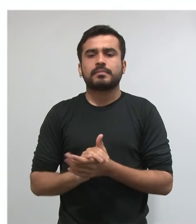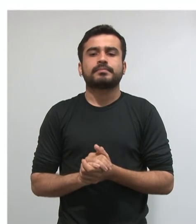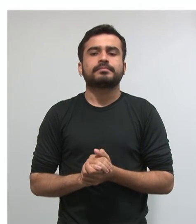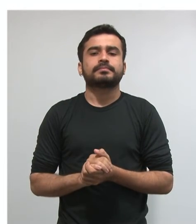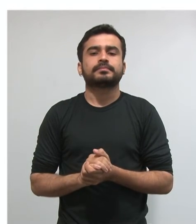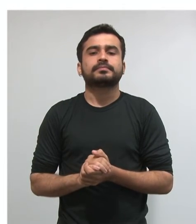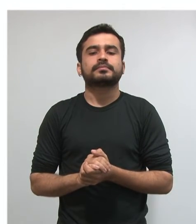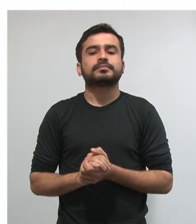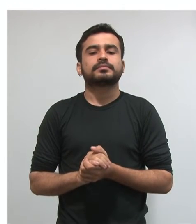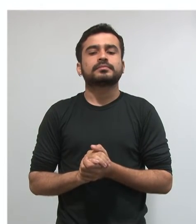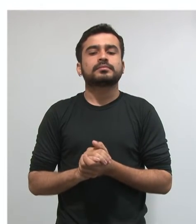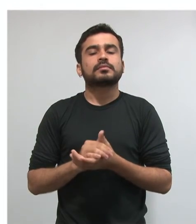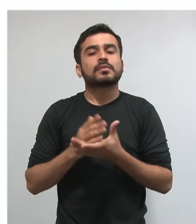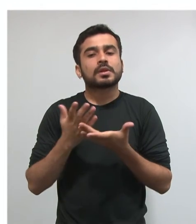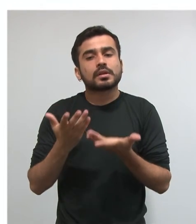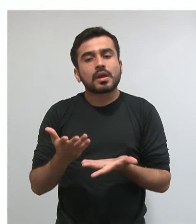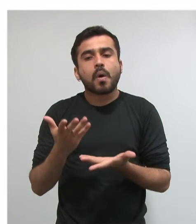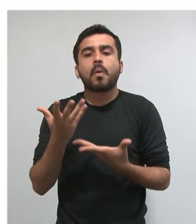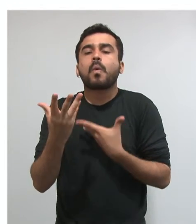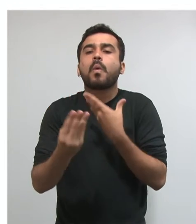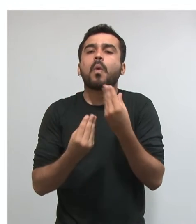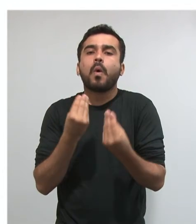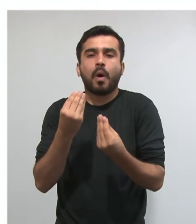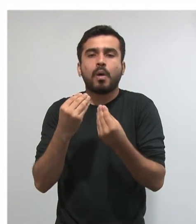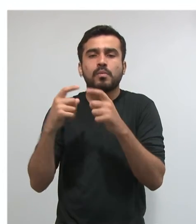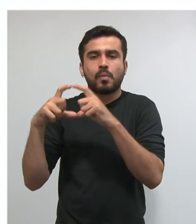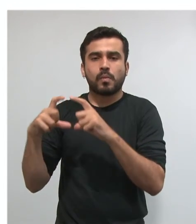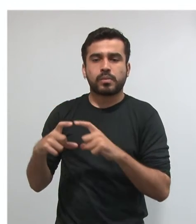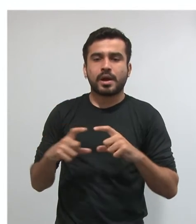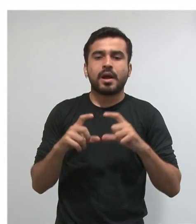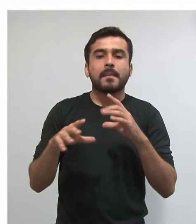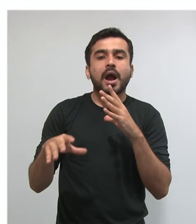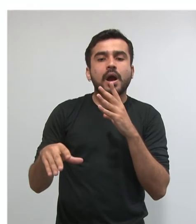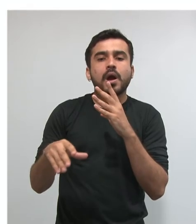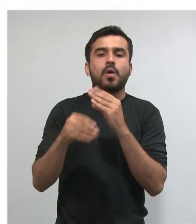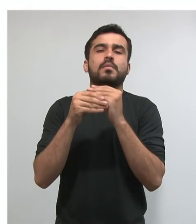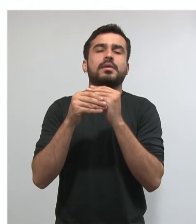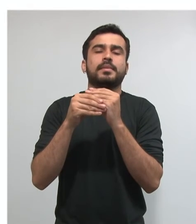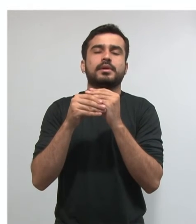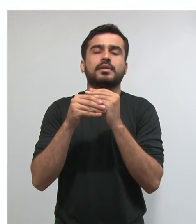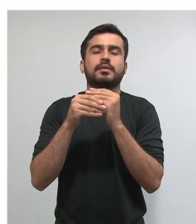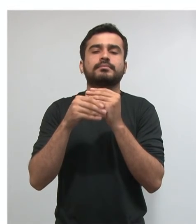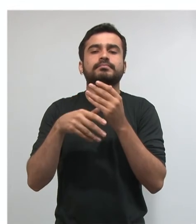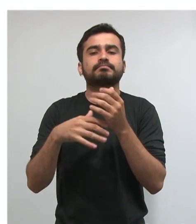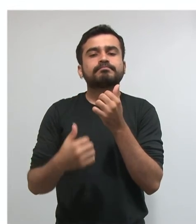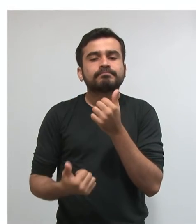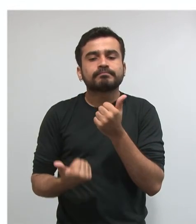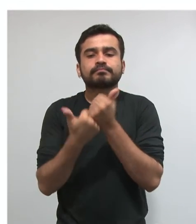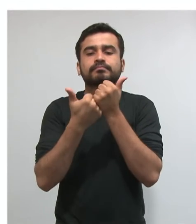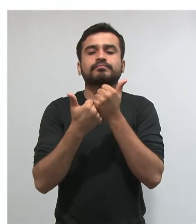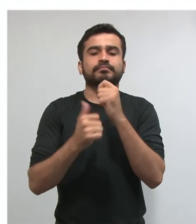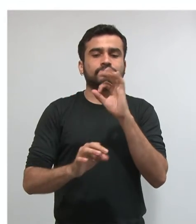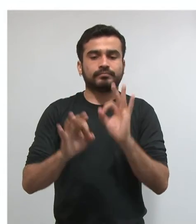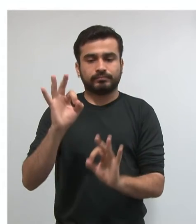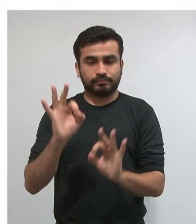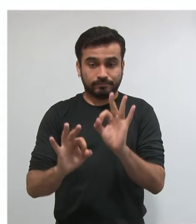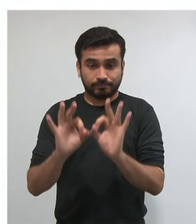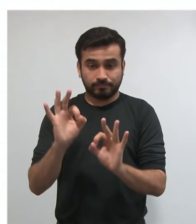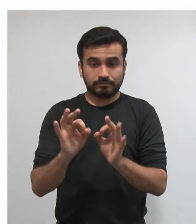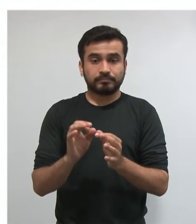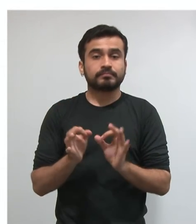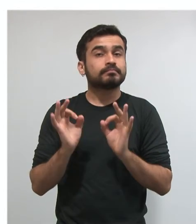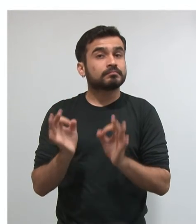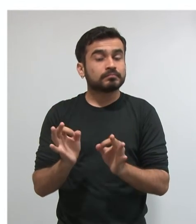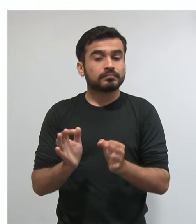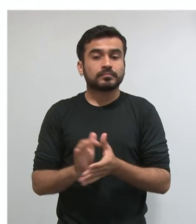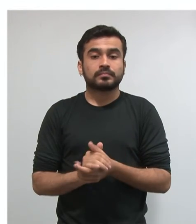indicados, certo? E módulos complementares, que vêm para poder dar suporte a essa organização dos dados,